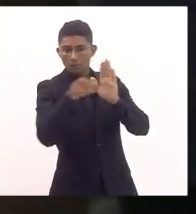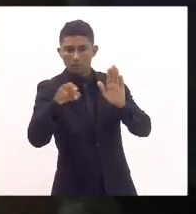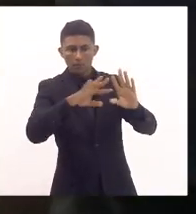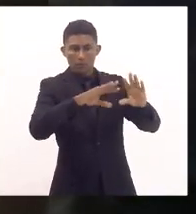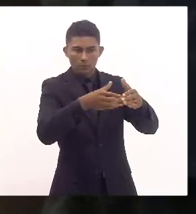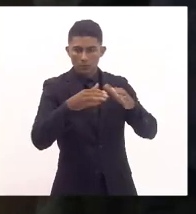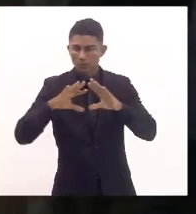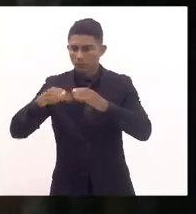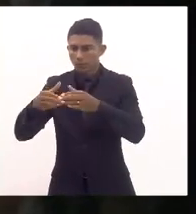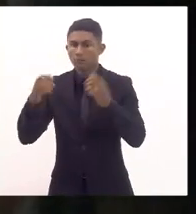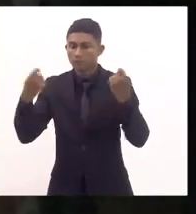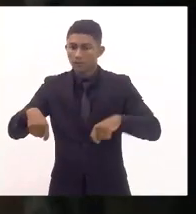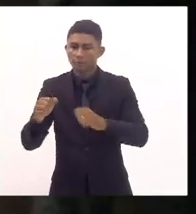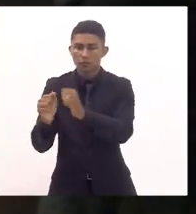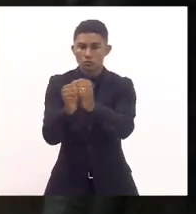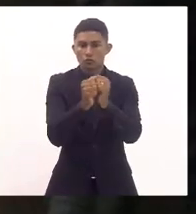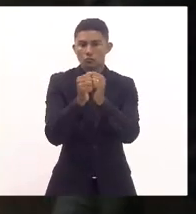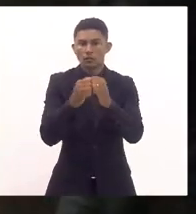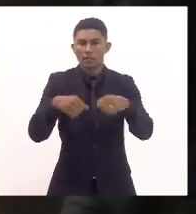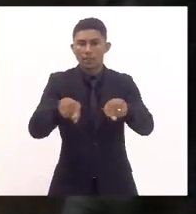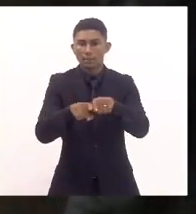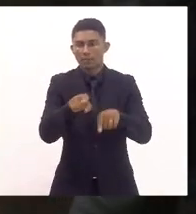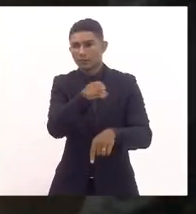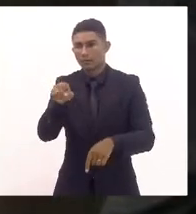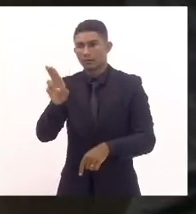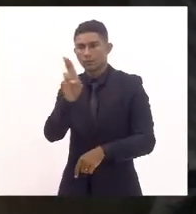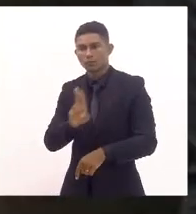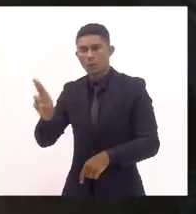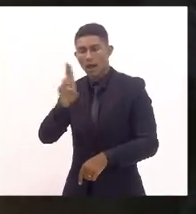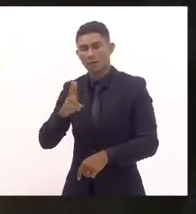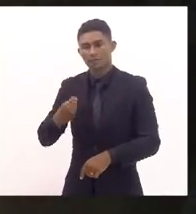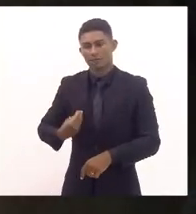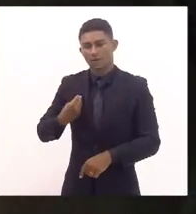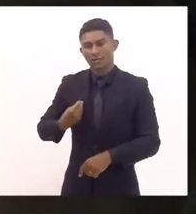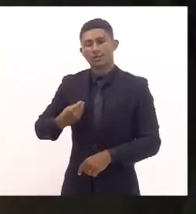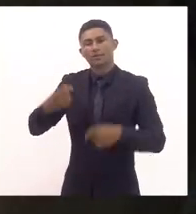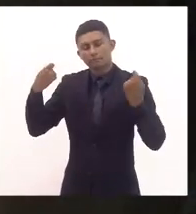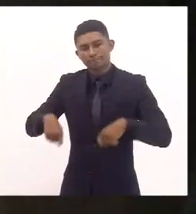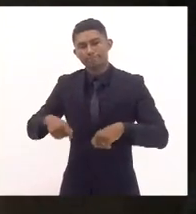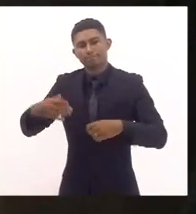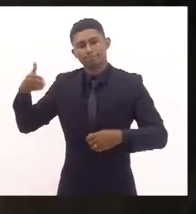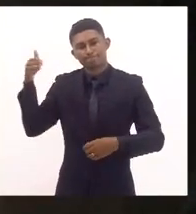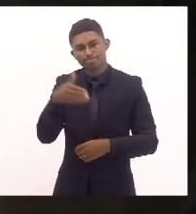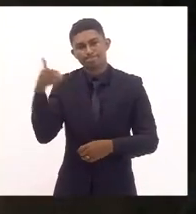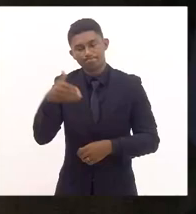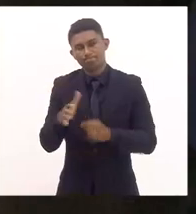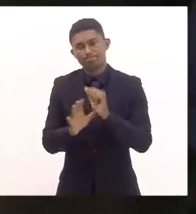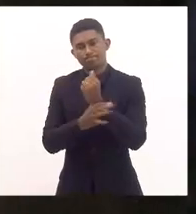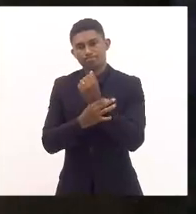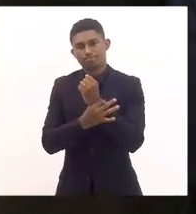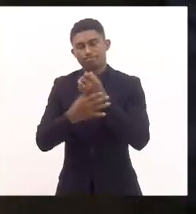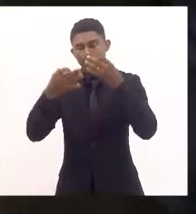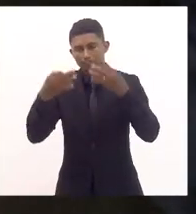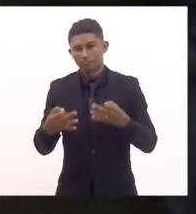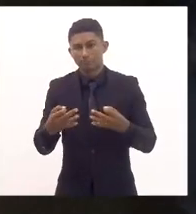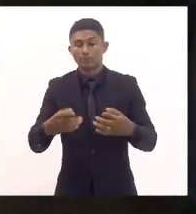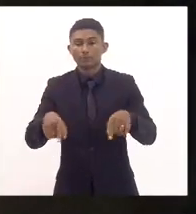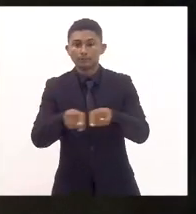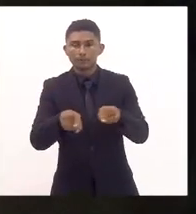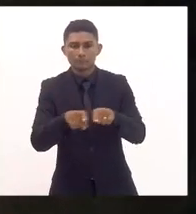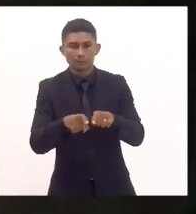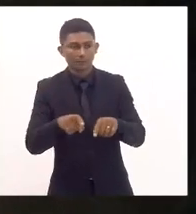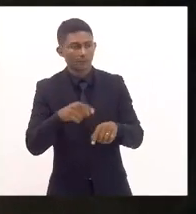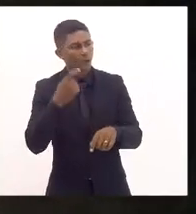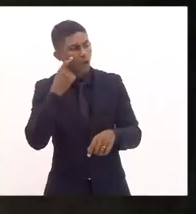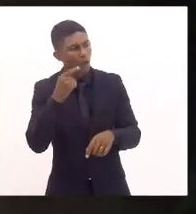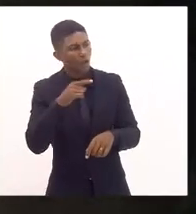garantia a presença dos usuários é vedar que os indicados tivessem